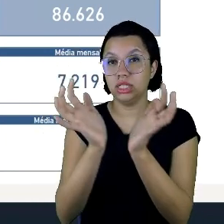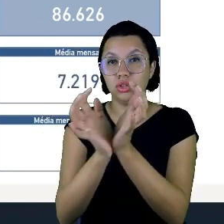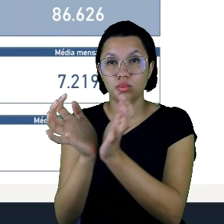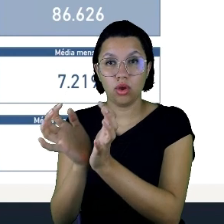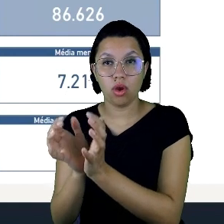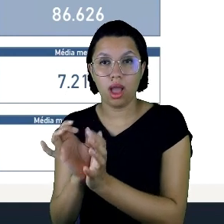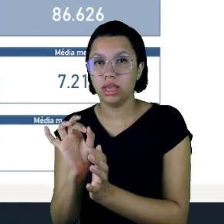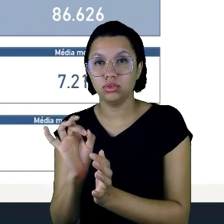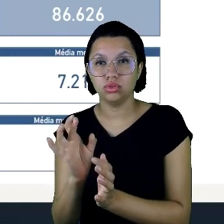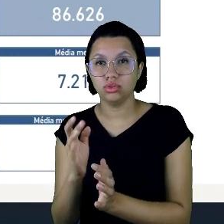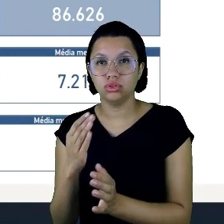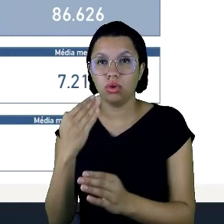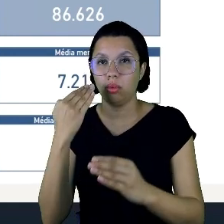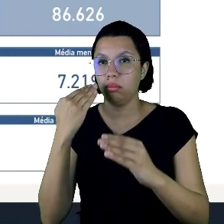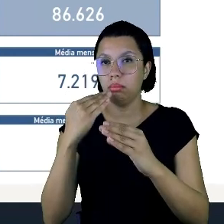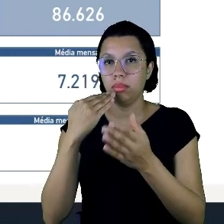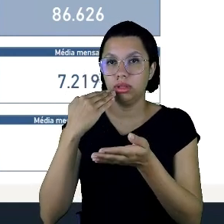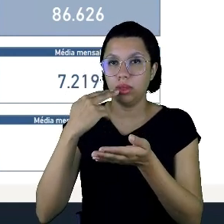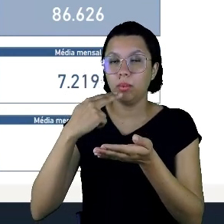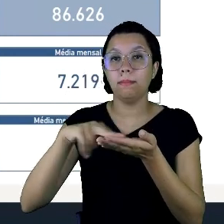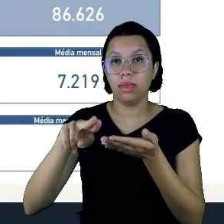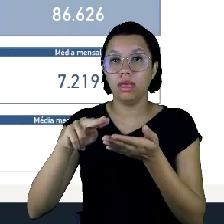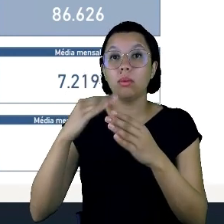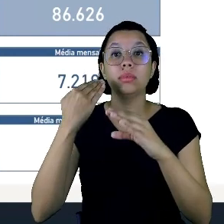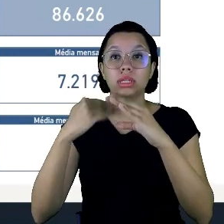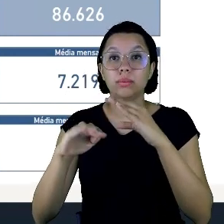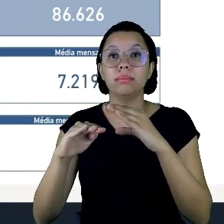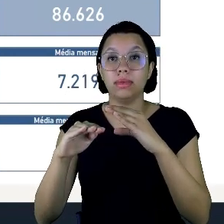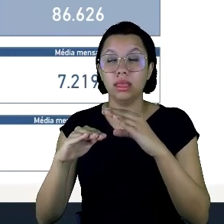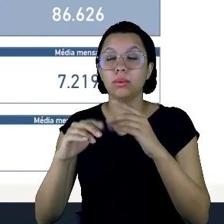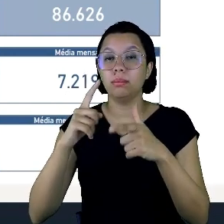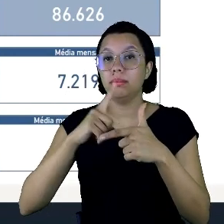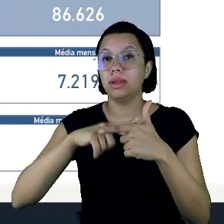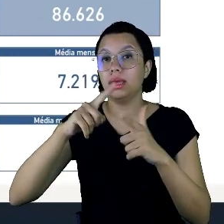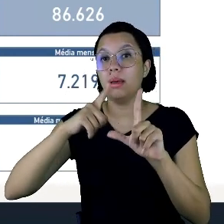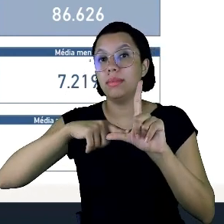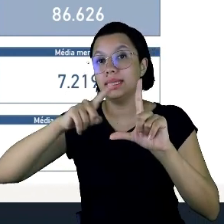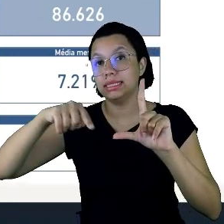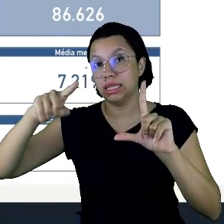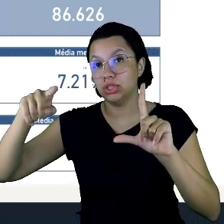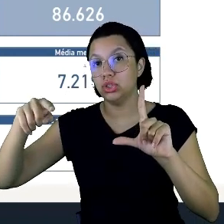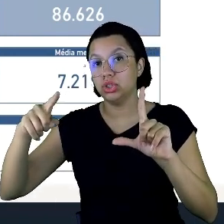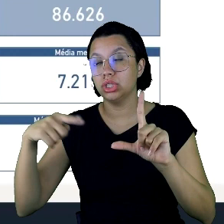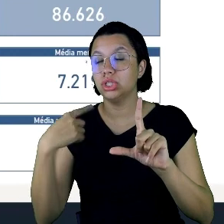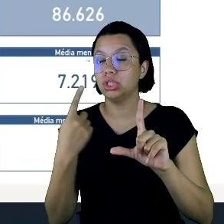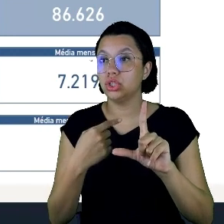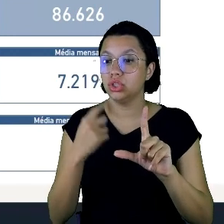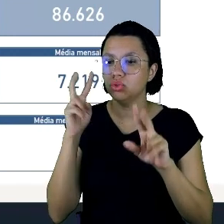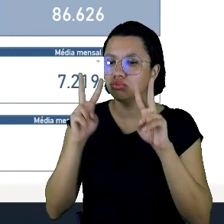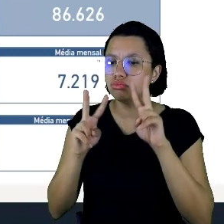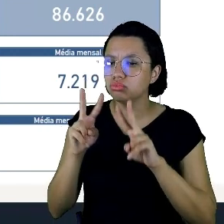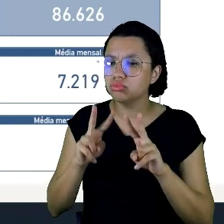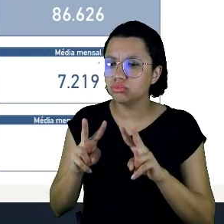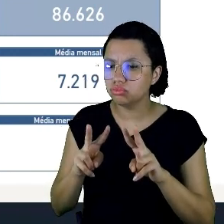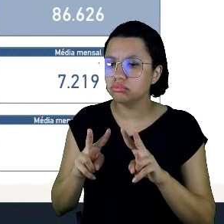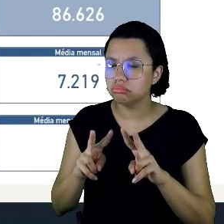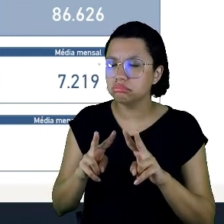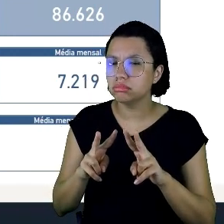muitos processos que facilite o agrupamento, é só encaminhar um e-mail para a estatística que a gente